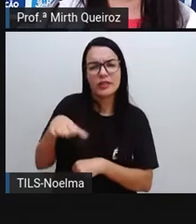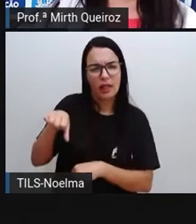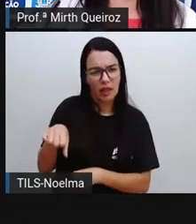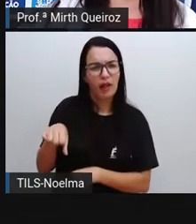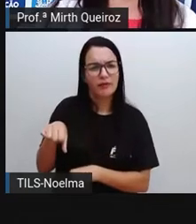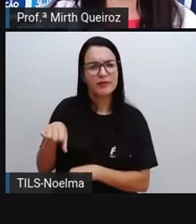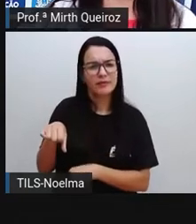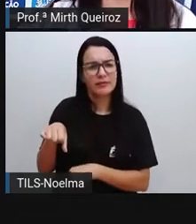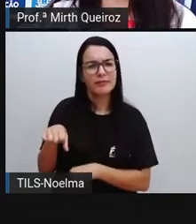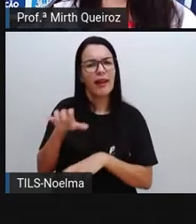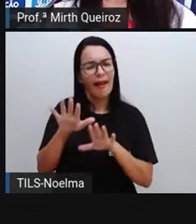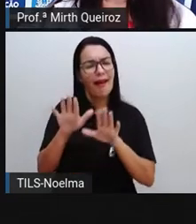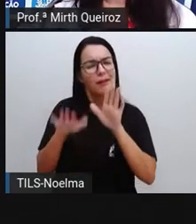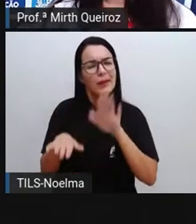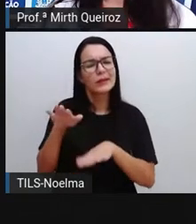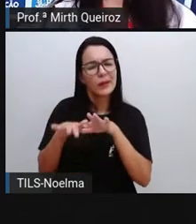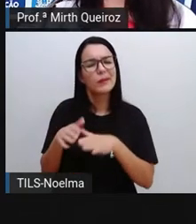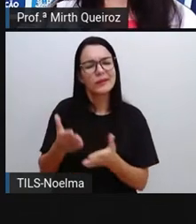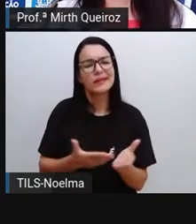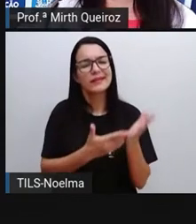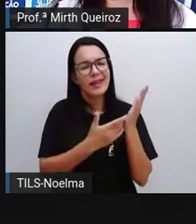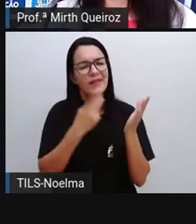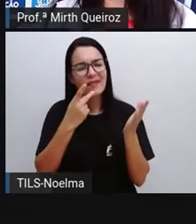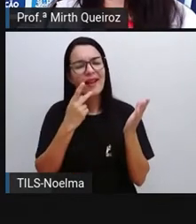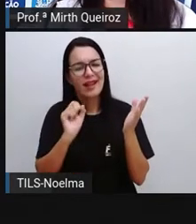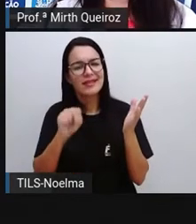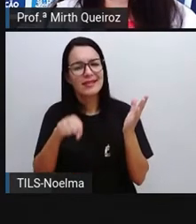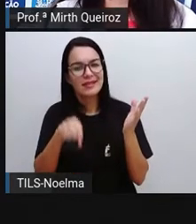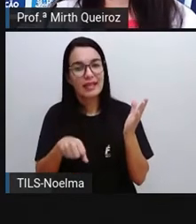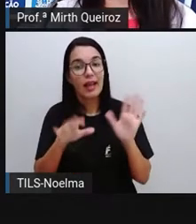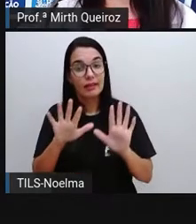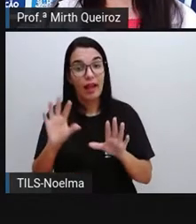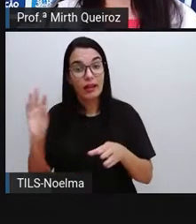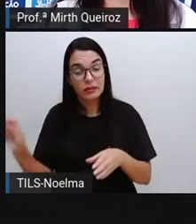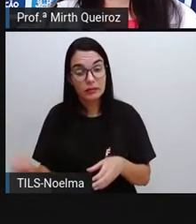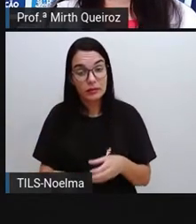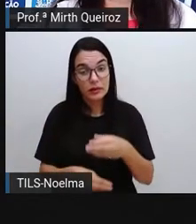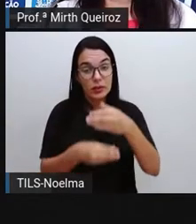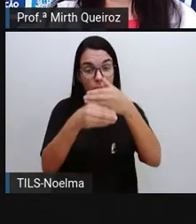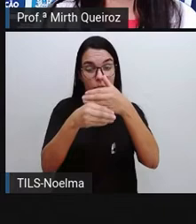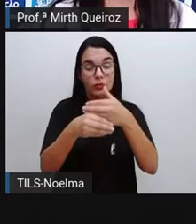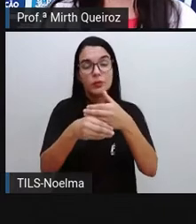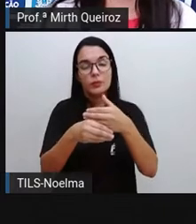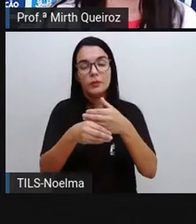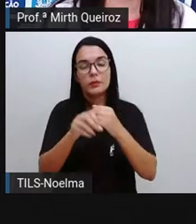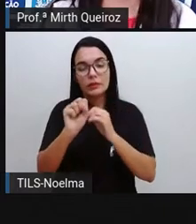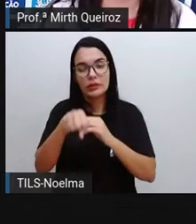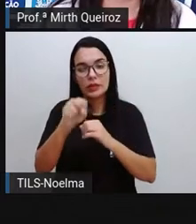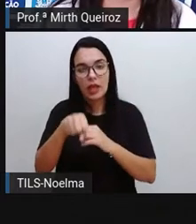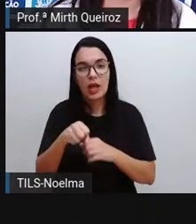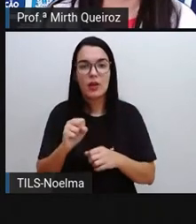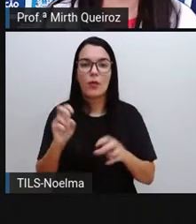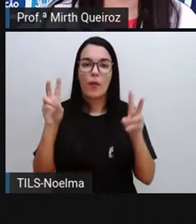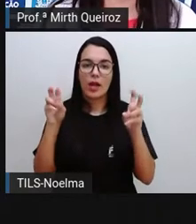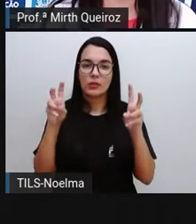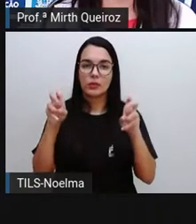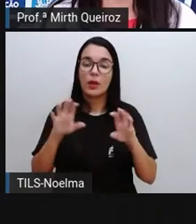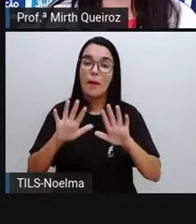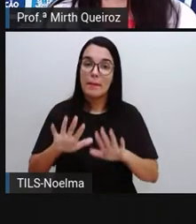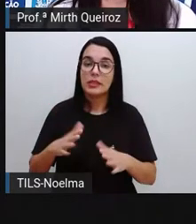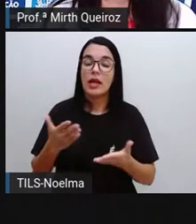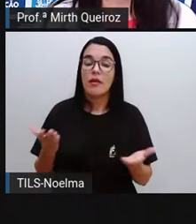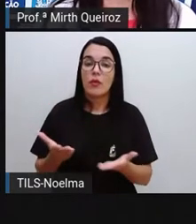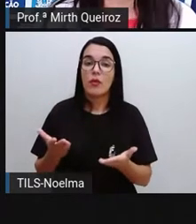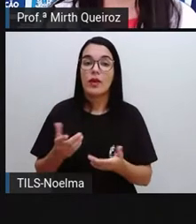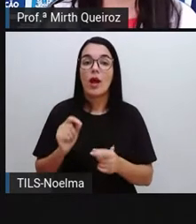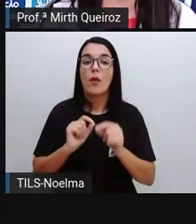é mais ou menos sobre isso que nós vamos falar. Ele está incluso nos nossos assuntos. Nós vamos estudar as doenças causadas